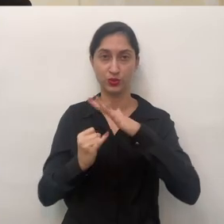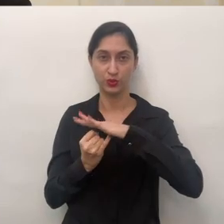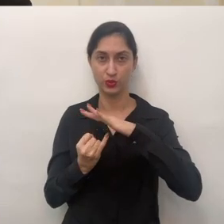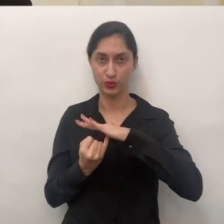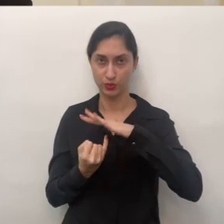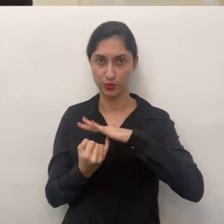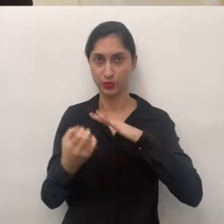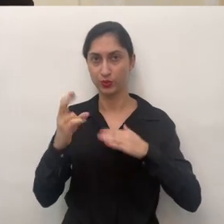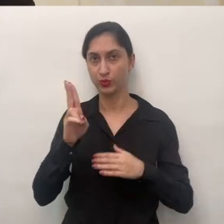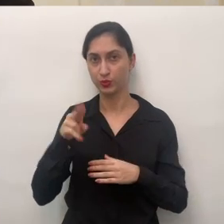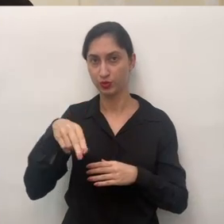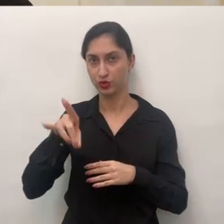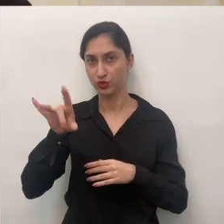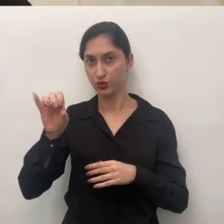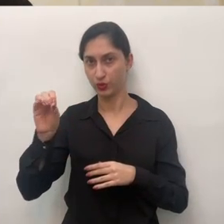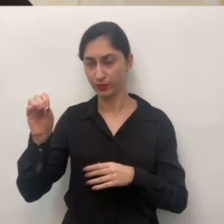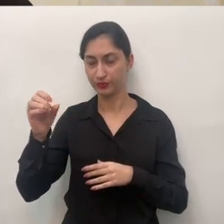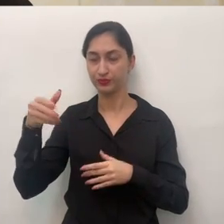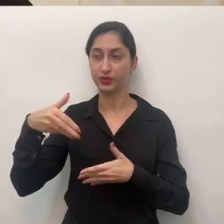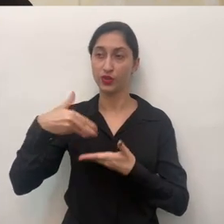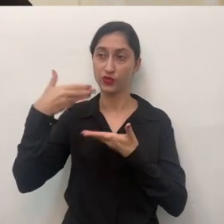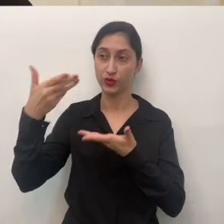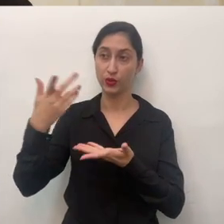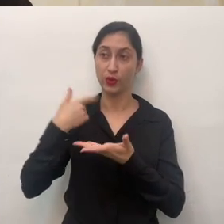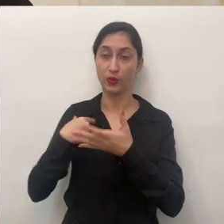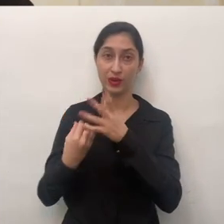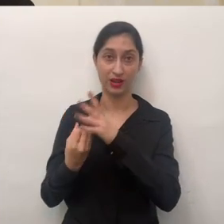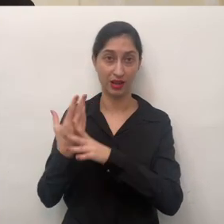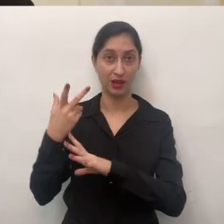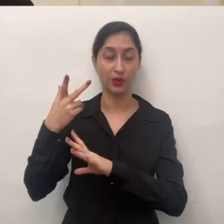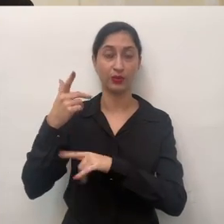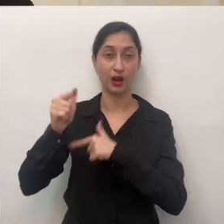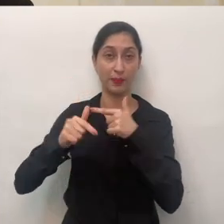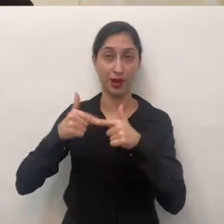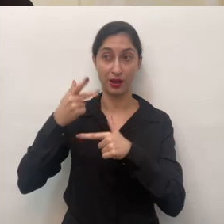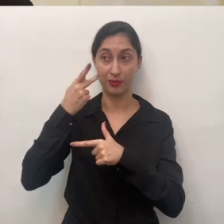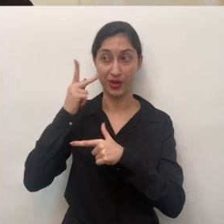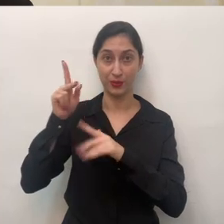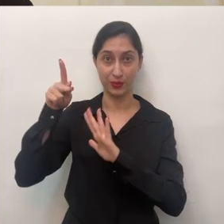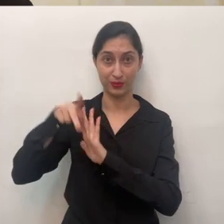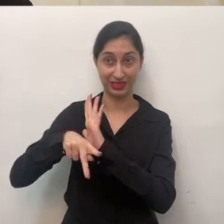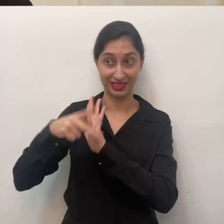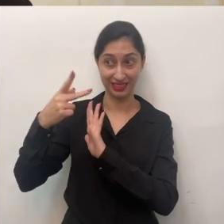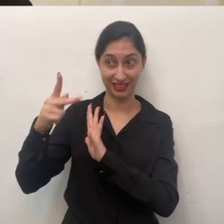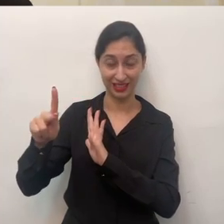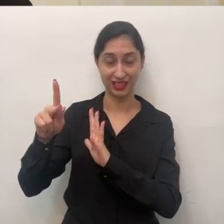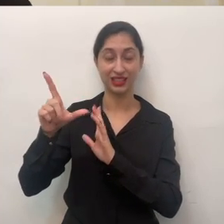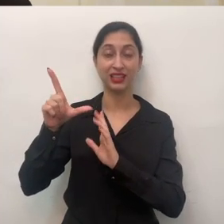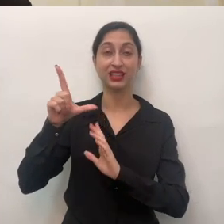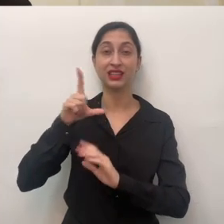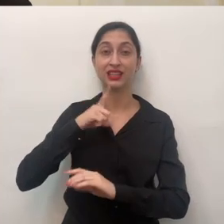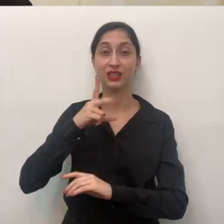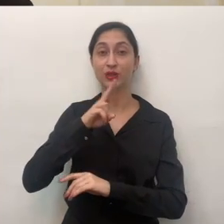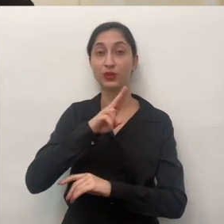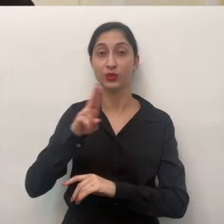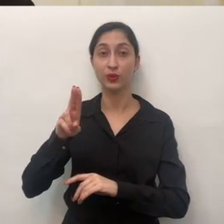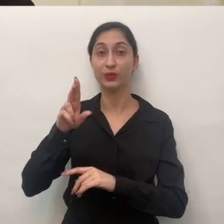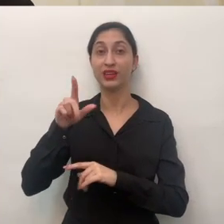para criar um trabalho para o projeto dela, que nessa rua tem um